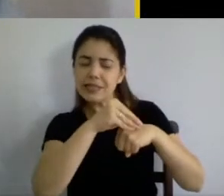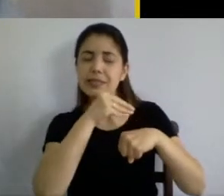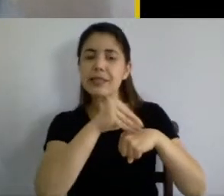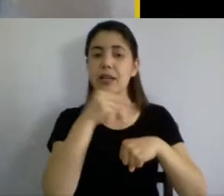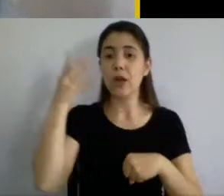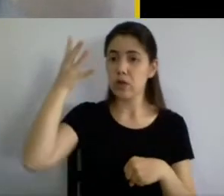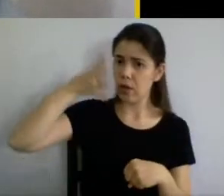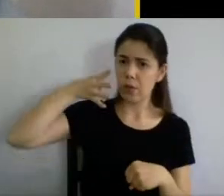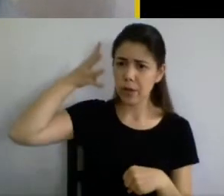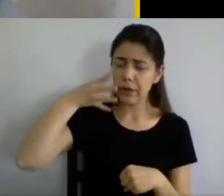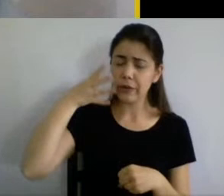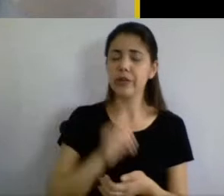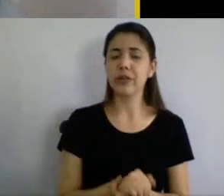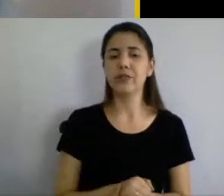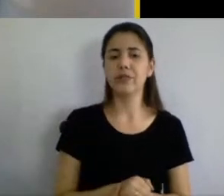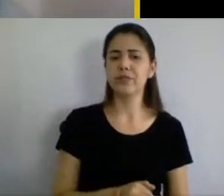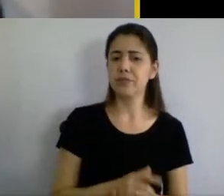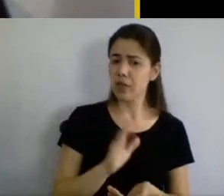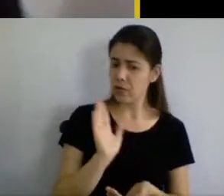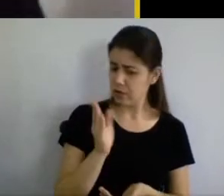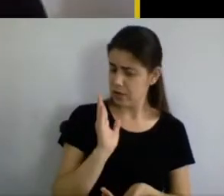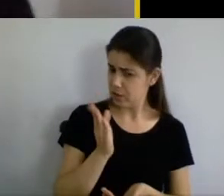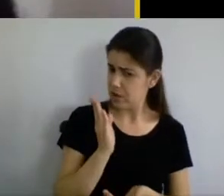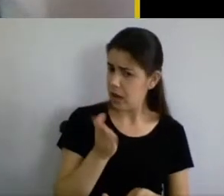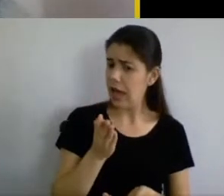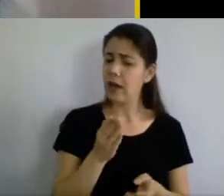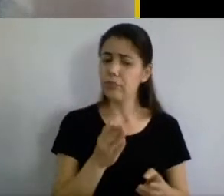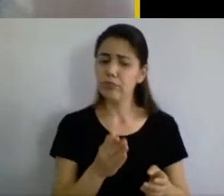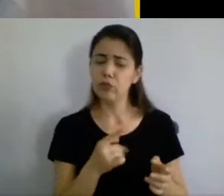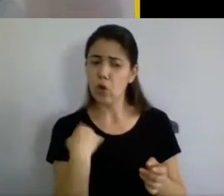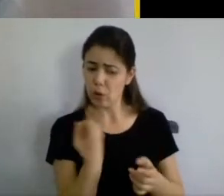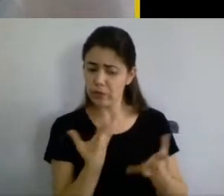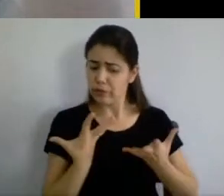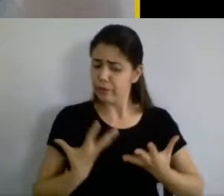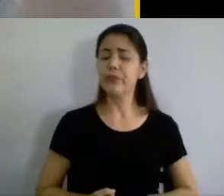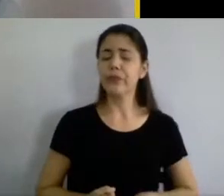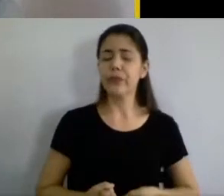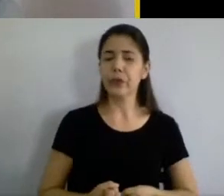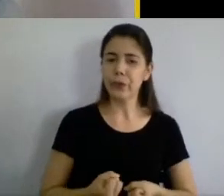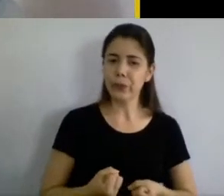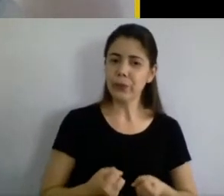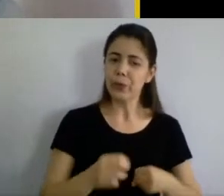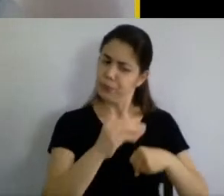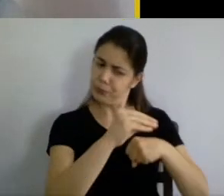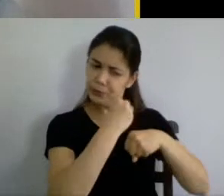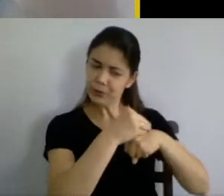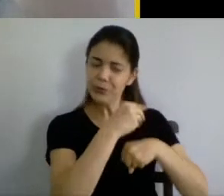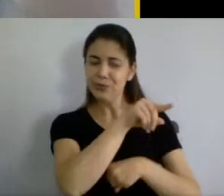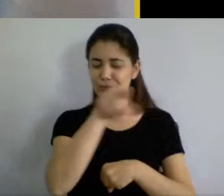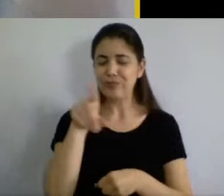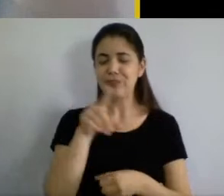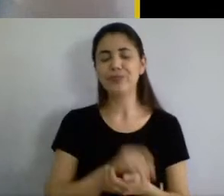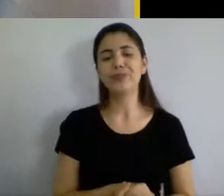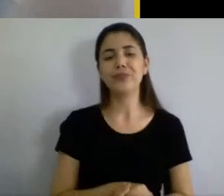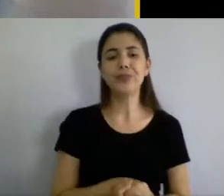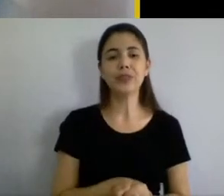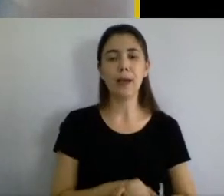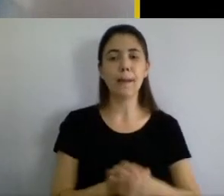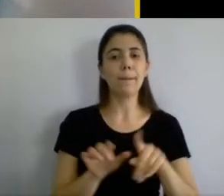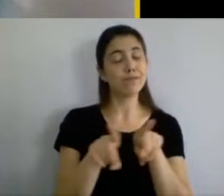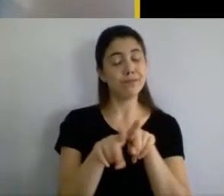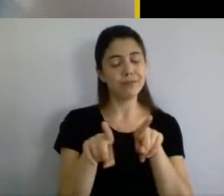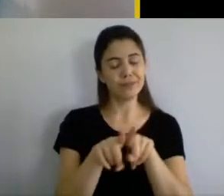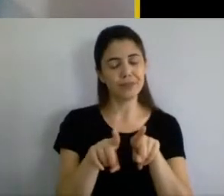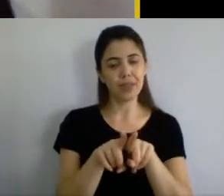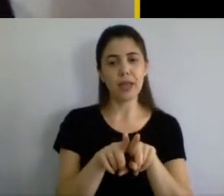trouxe várias indicações, vários professores que foram indicados e recomendados para a gente já apareceram aqui. E nesse mesmo formulário, você pode